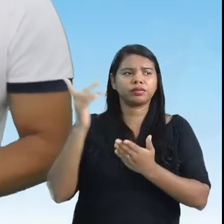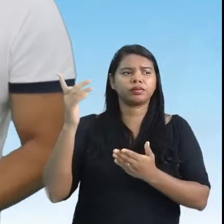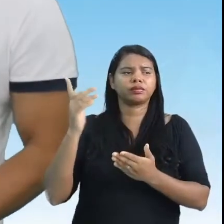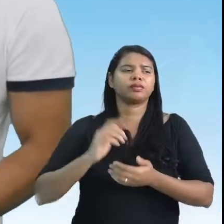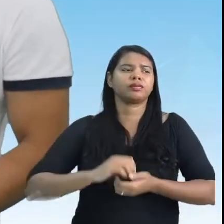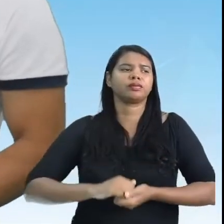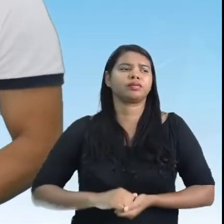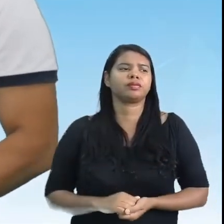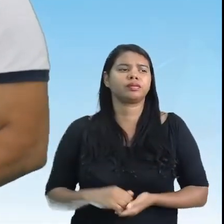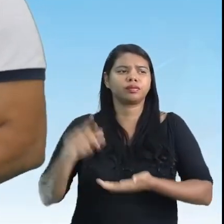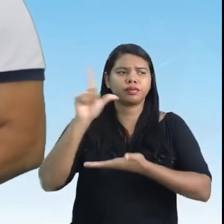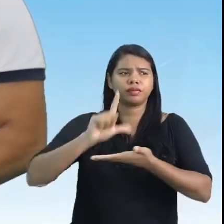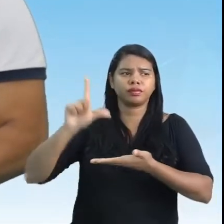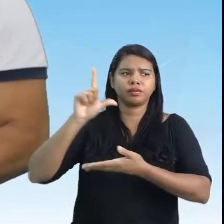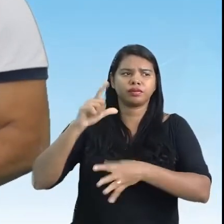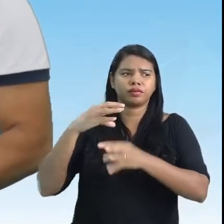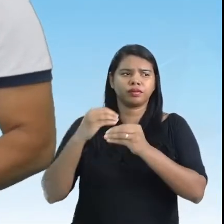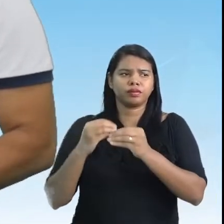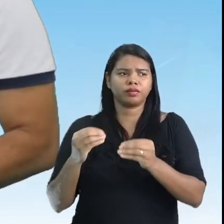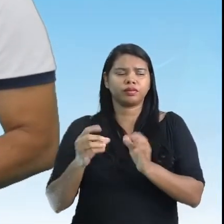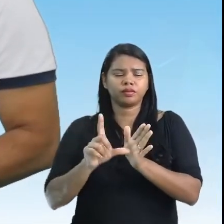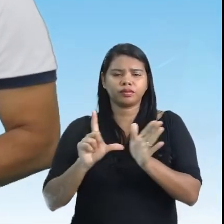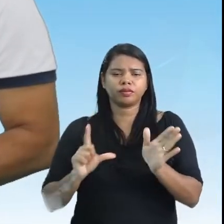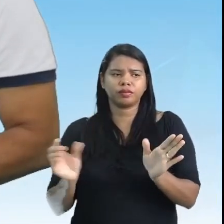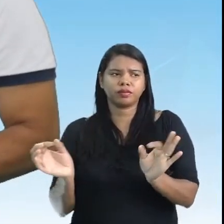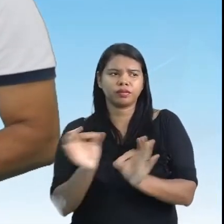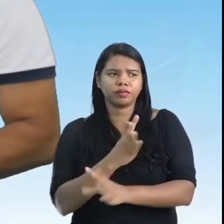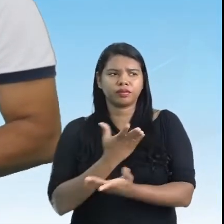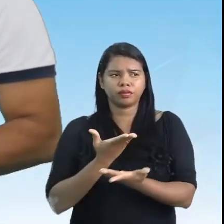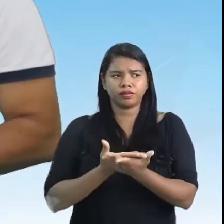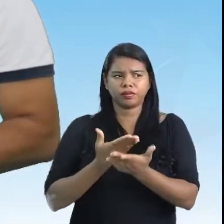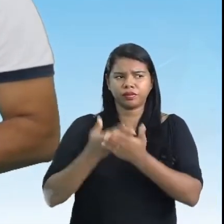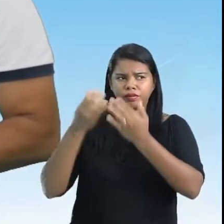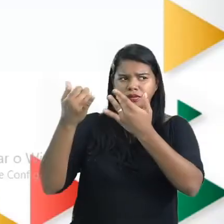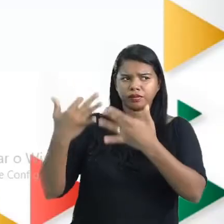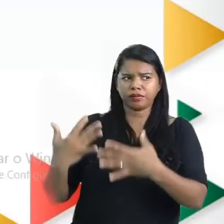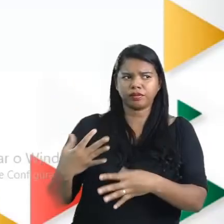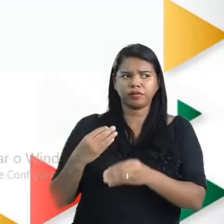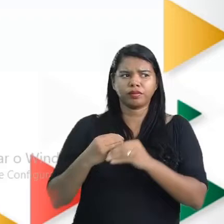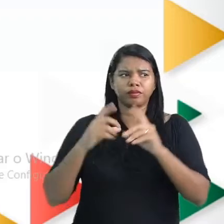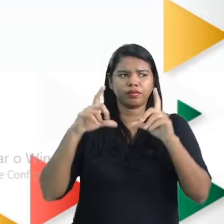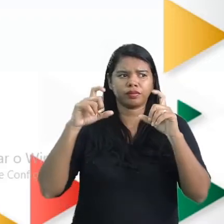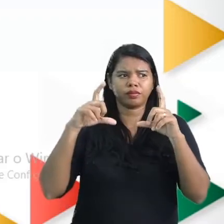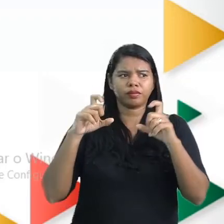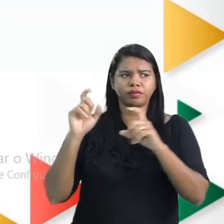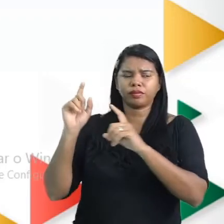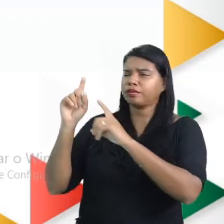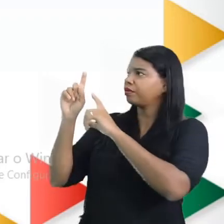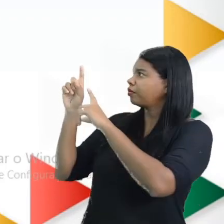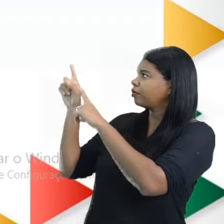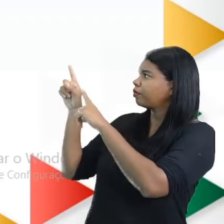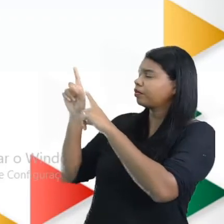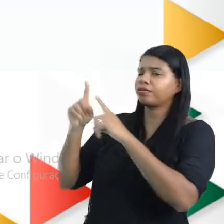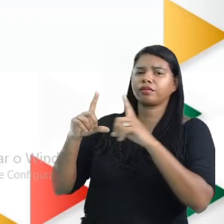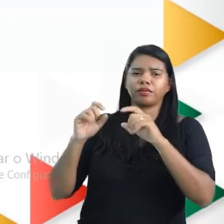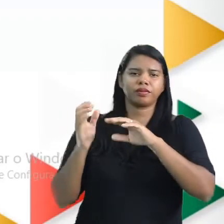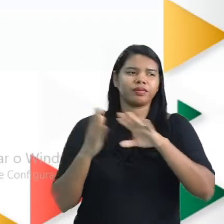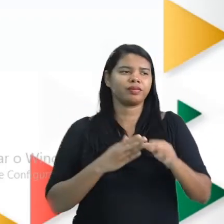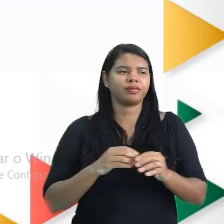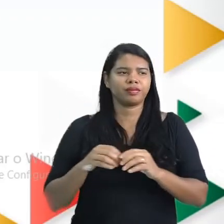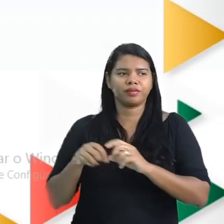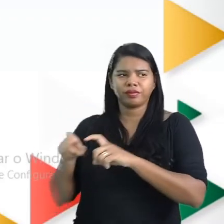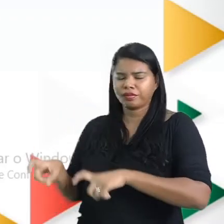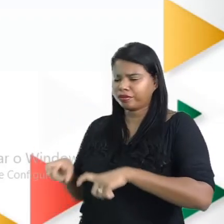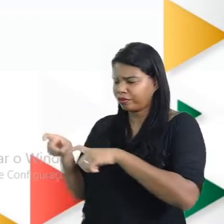né? Professor, mas antes de finalizar, gostaria que o senhor explicasse essa foto. Aí é o Sítio Silvânia. Né? O